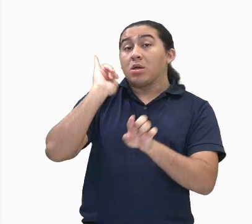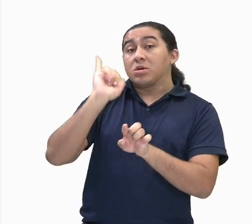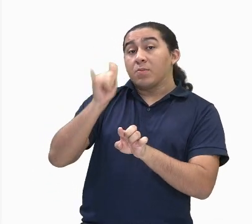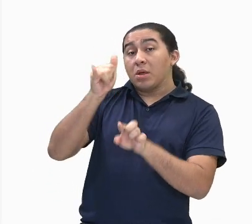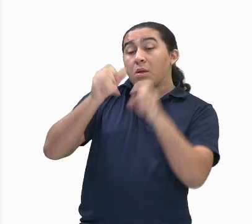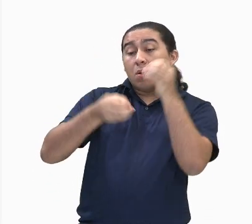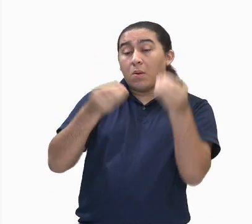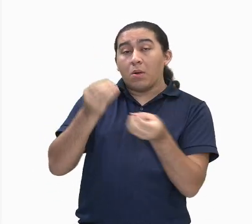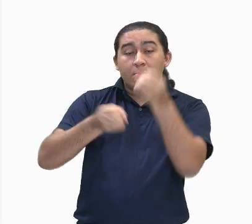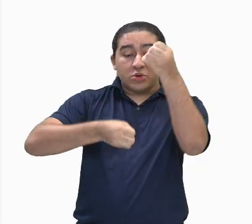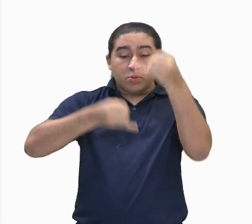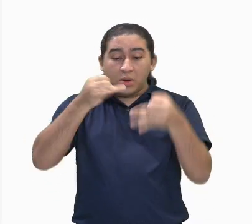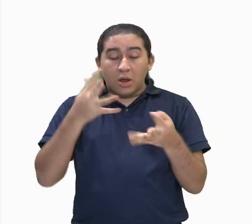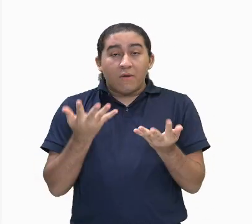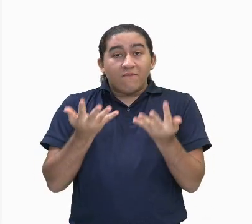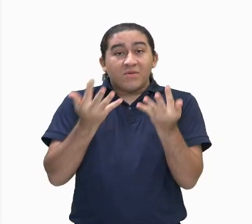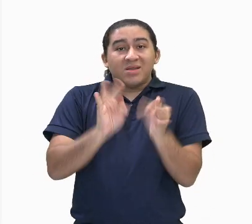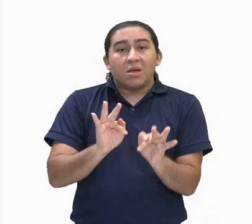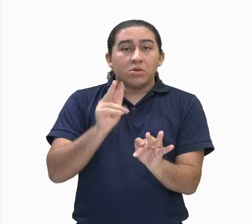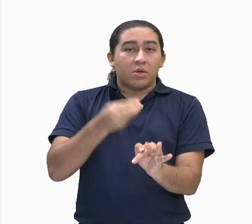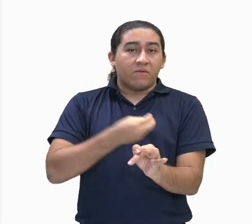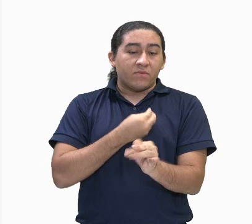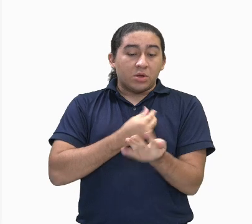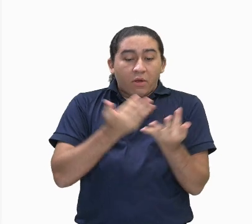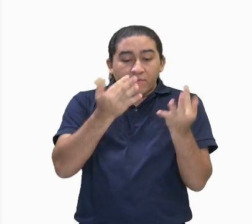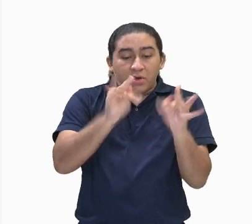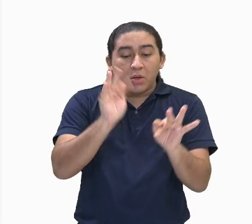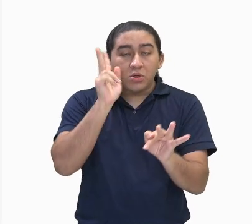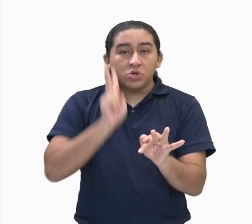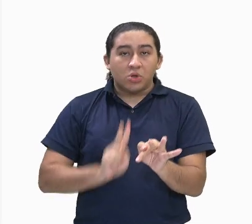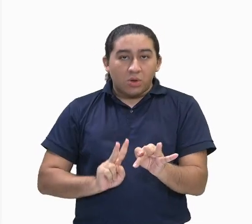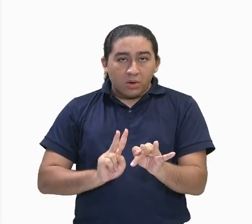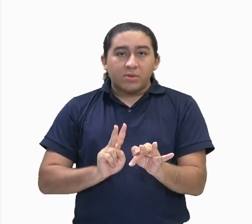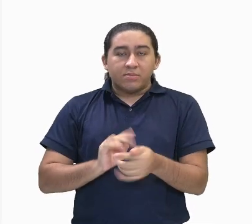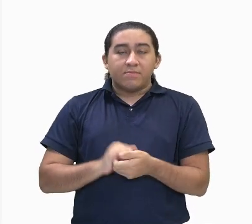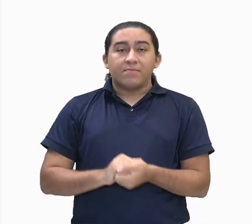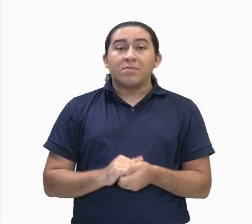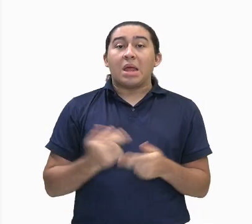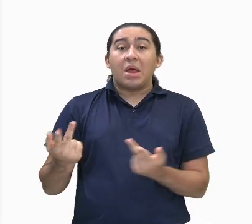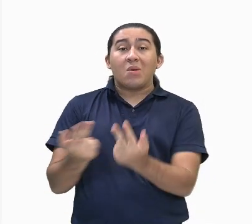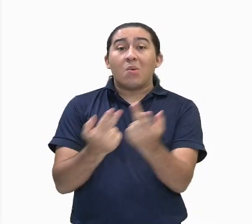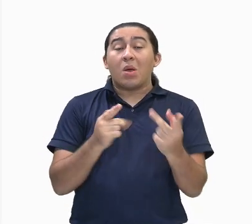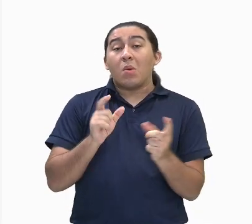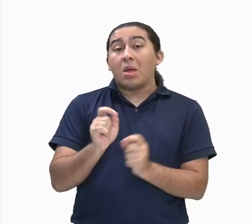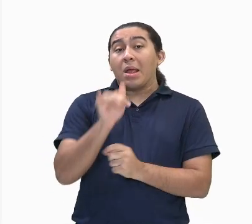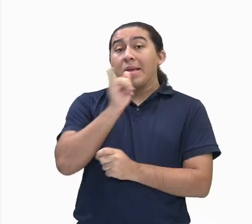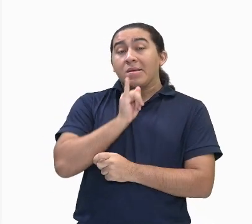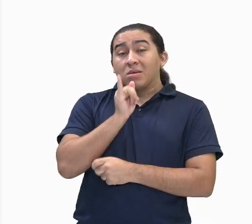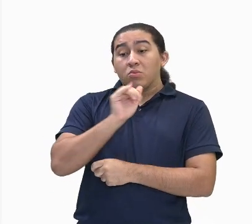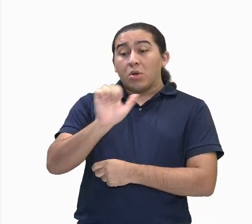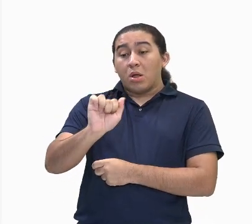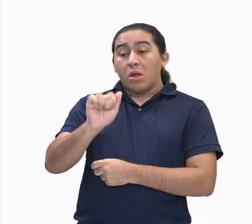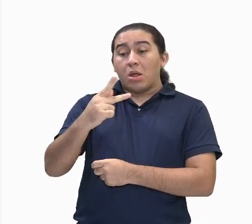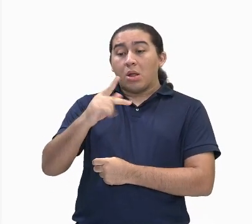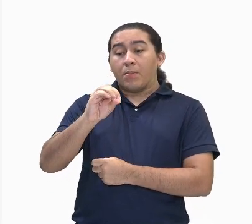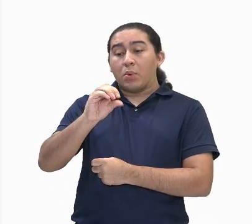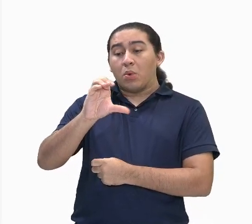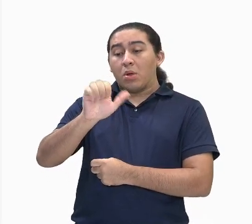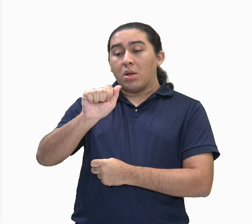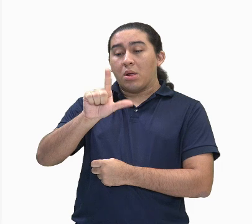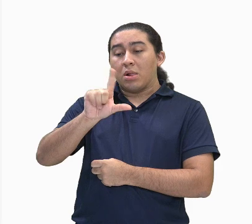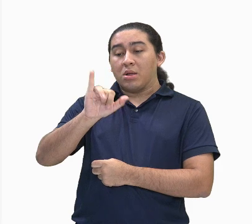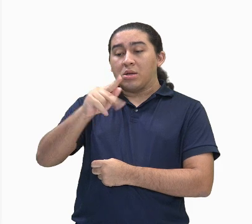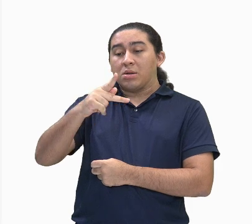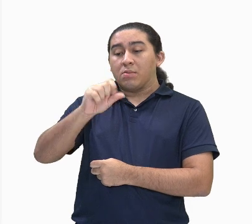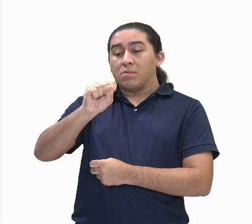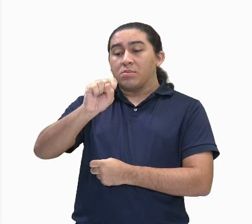e da história. Esses mitos são muito parecidos com as narrativas apocalípticas. Apocalípticas nos